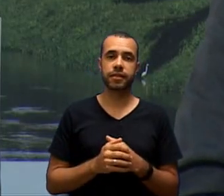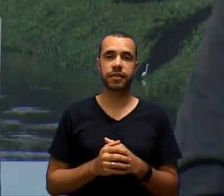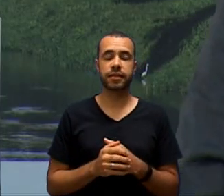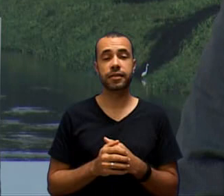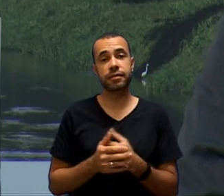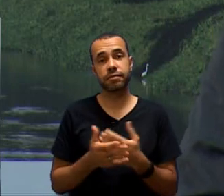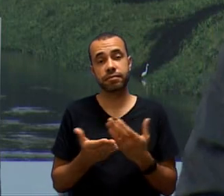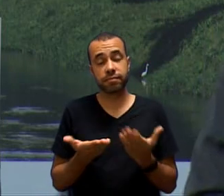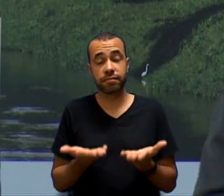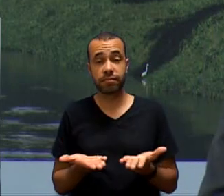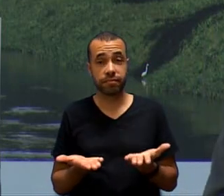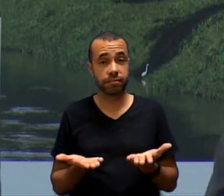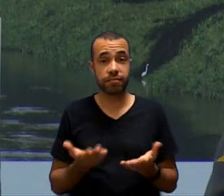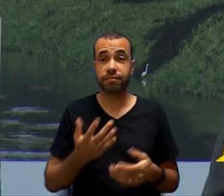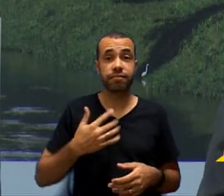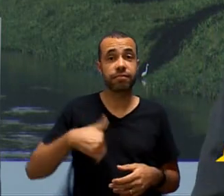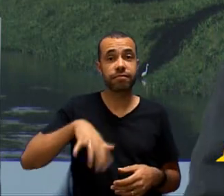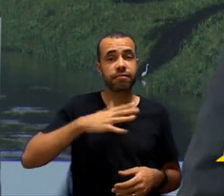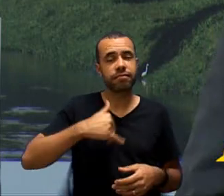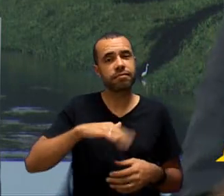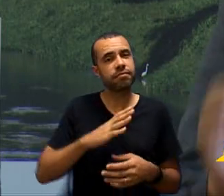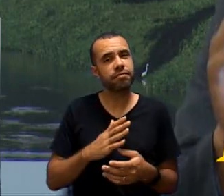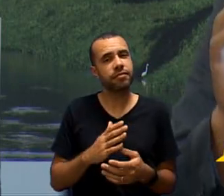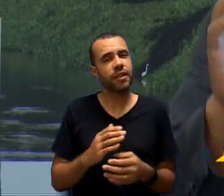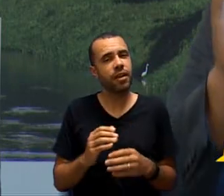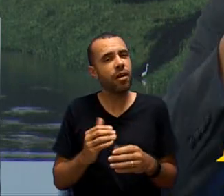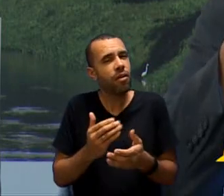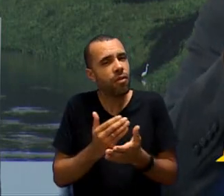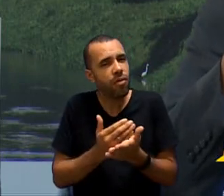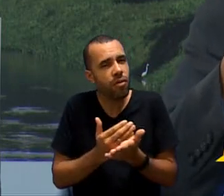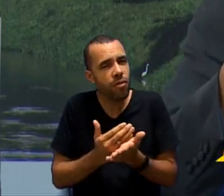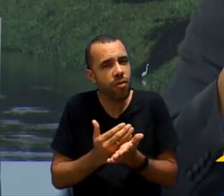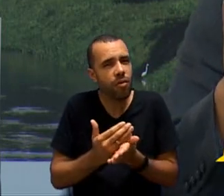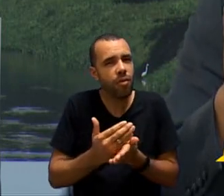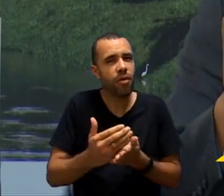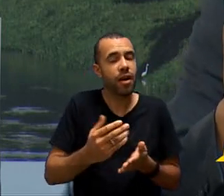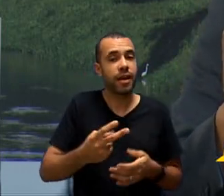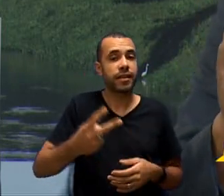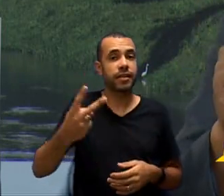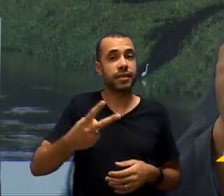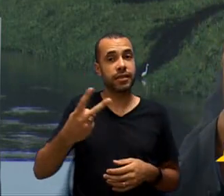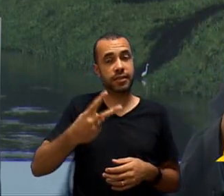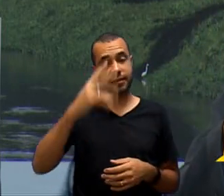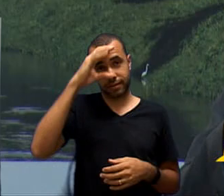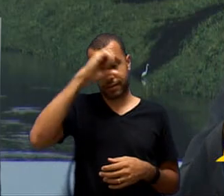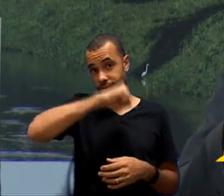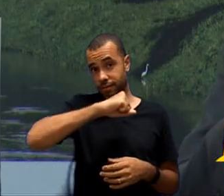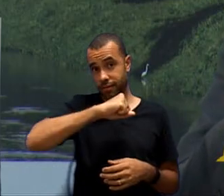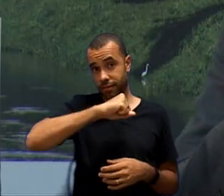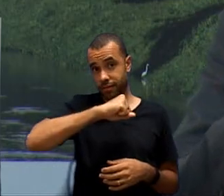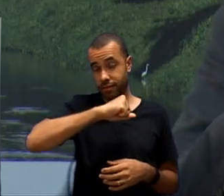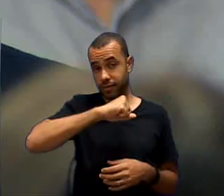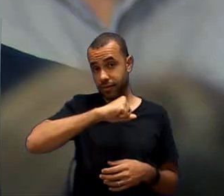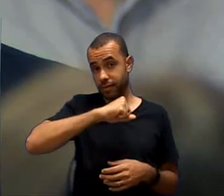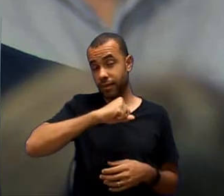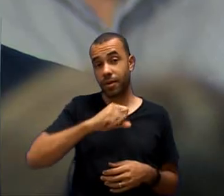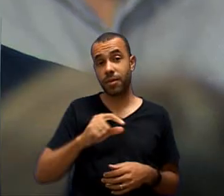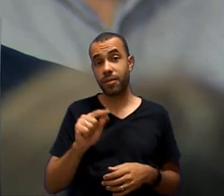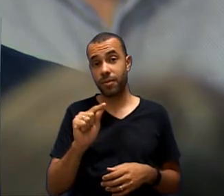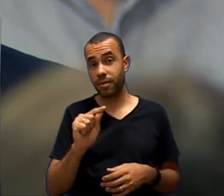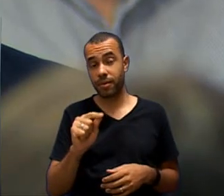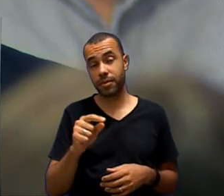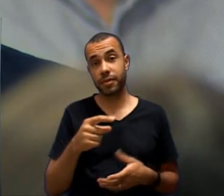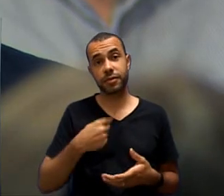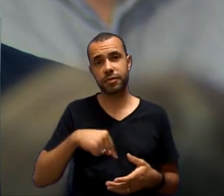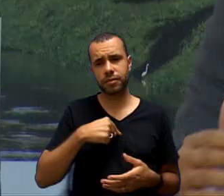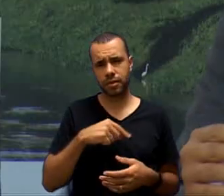E, dessa maneira, nós iremos começar a segunda grande lição, que é a gente conseguir